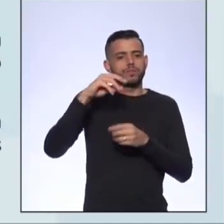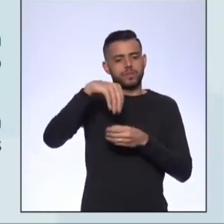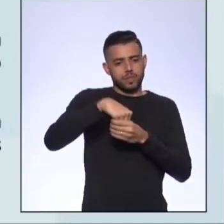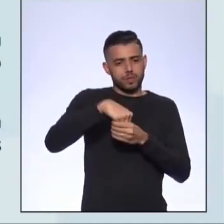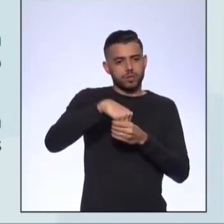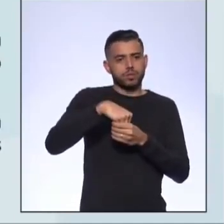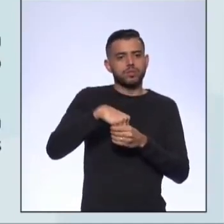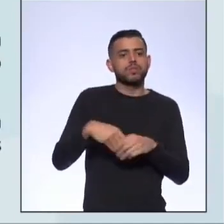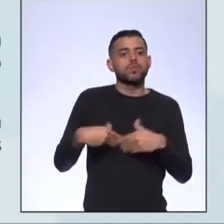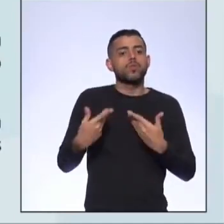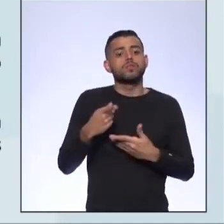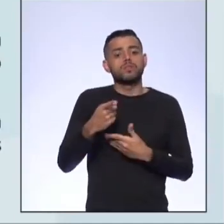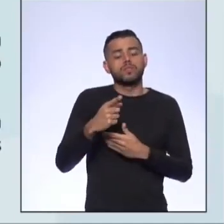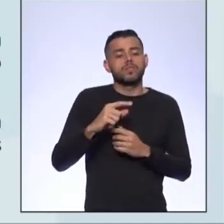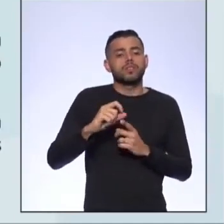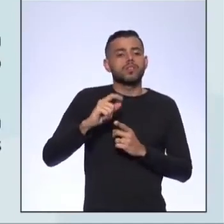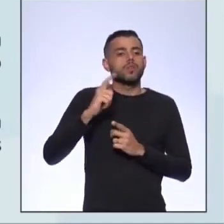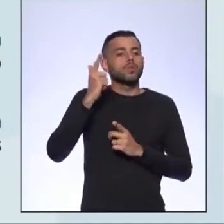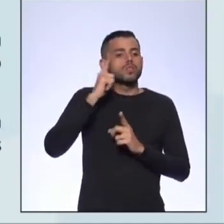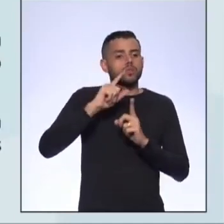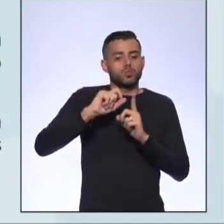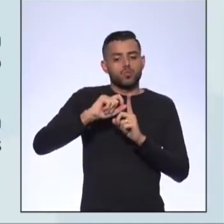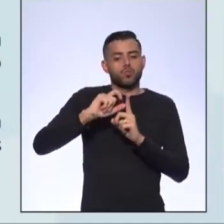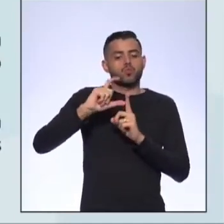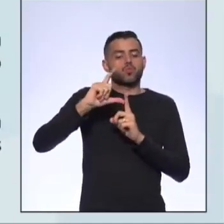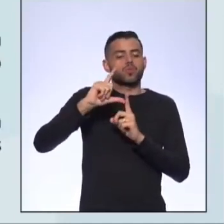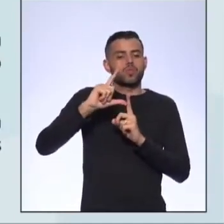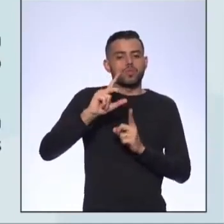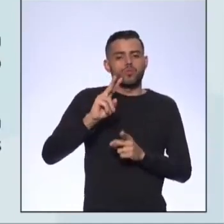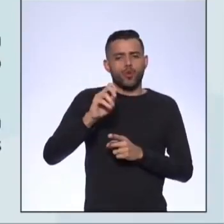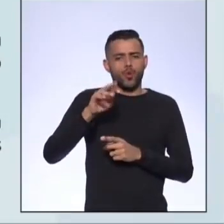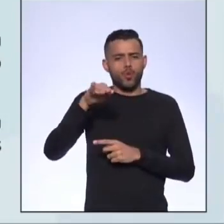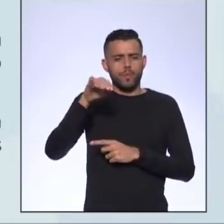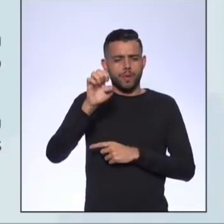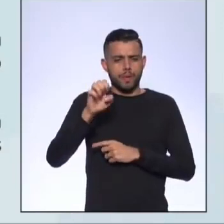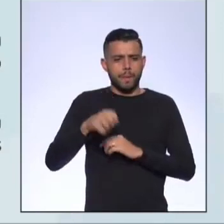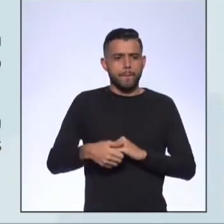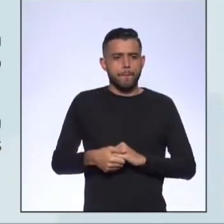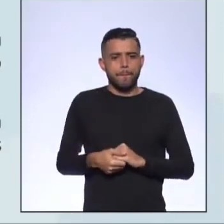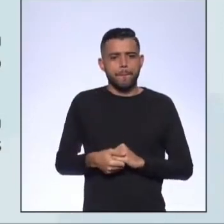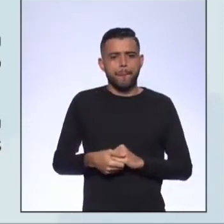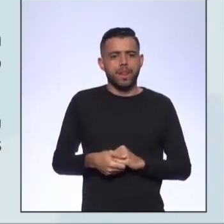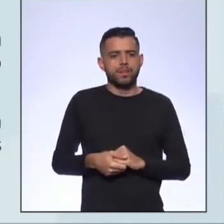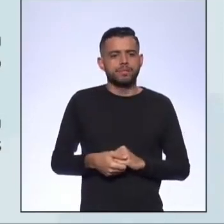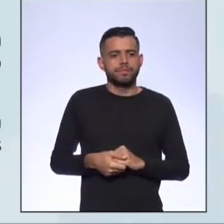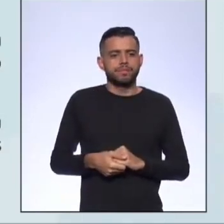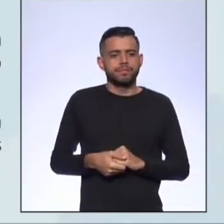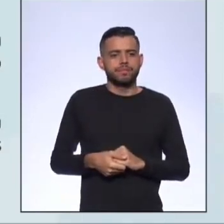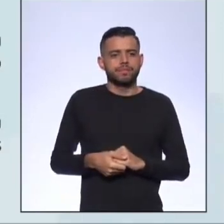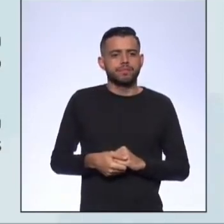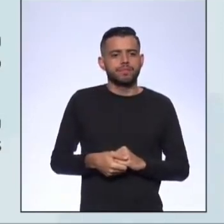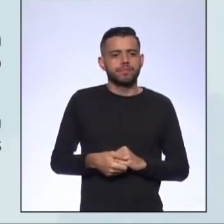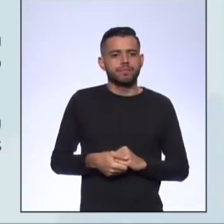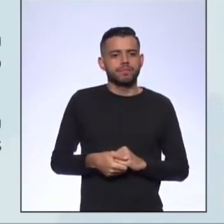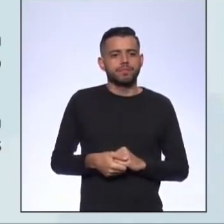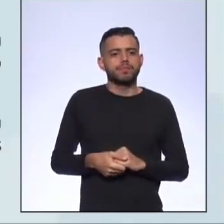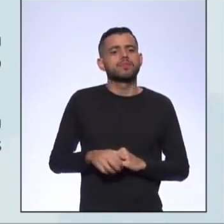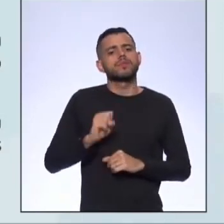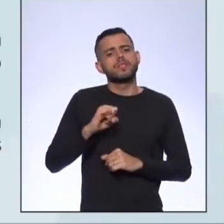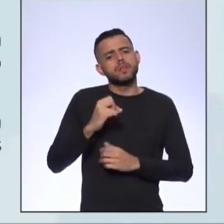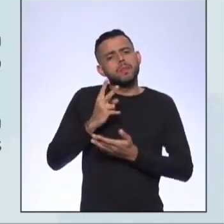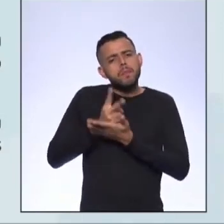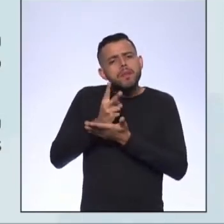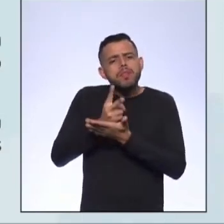recipiente quando você aumentou o seu volume, tá? Ou quando você diminuiu o volume, beleza? E a questão lá, se você manter o